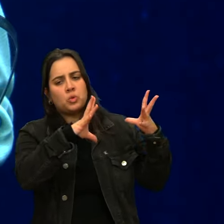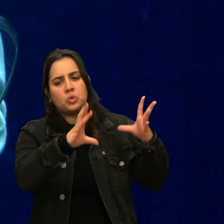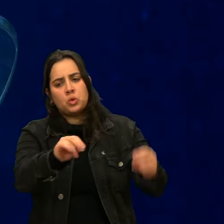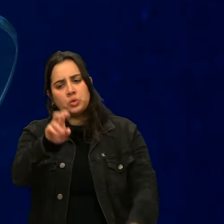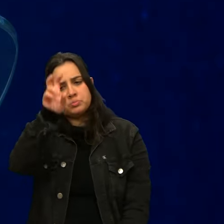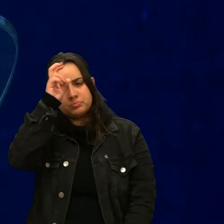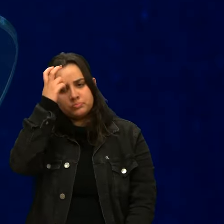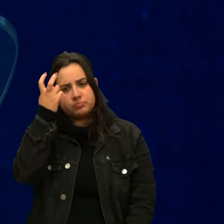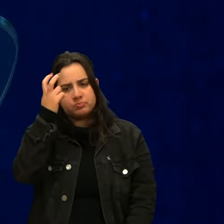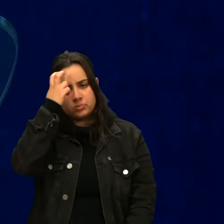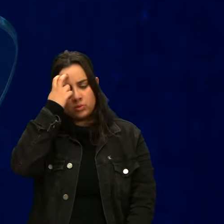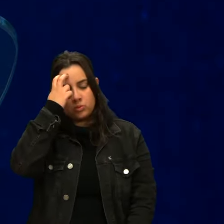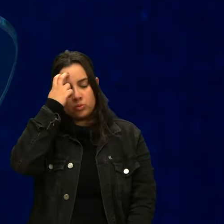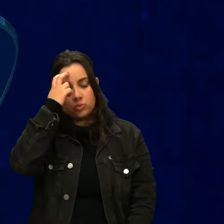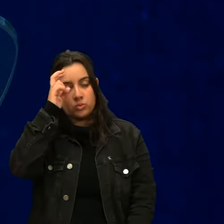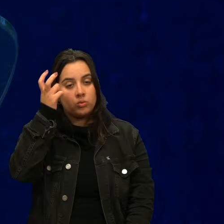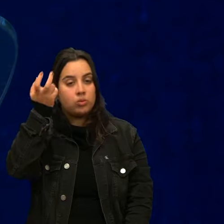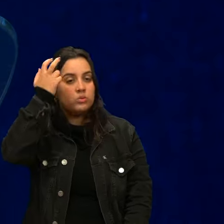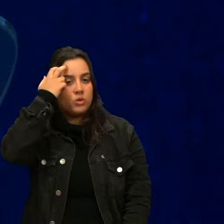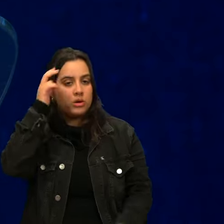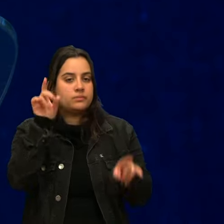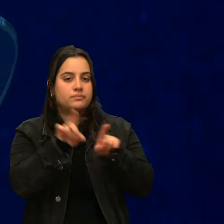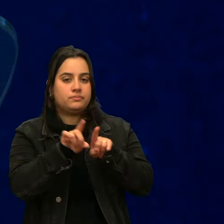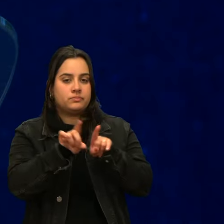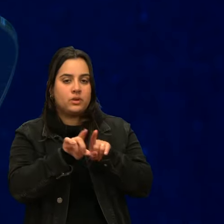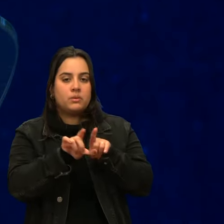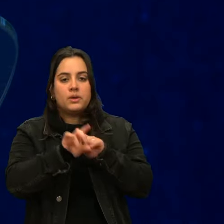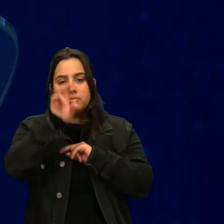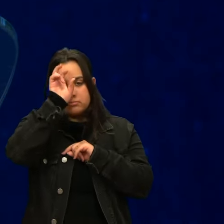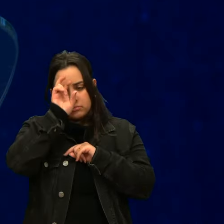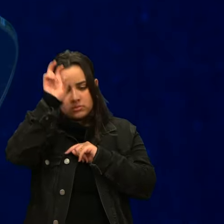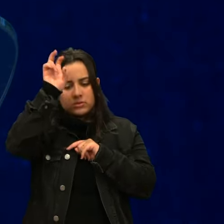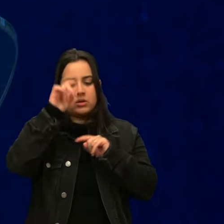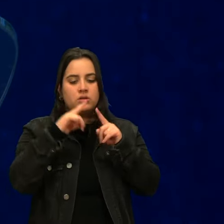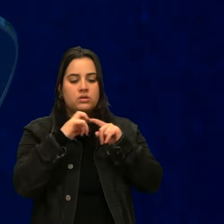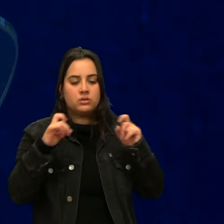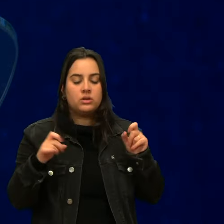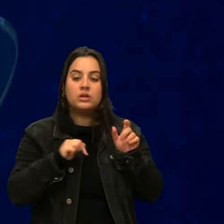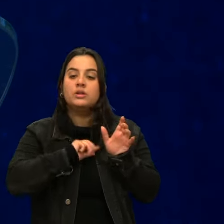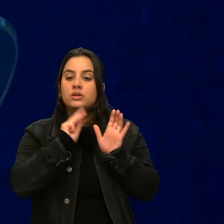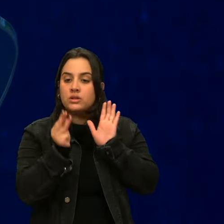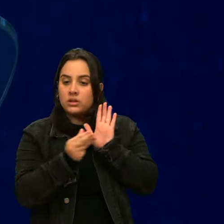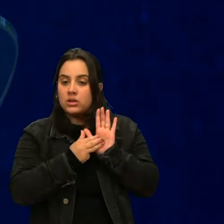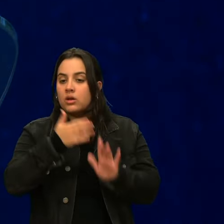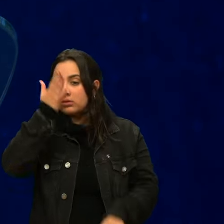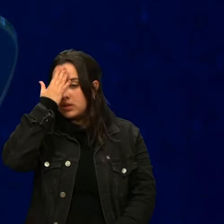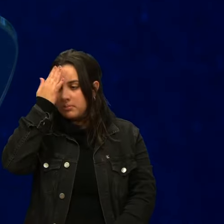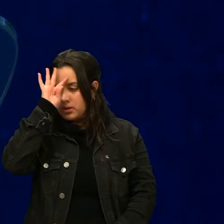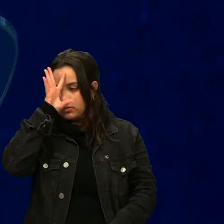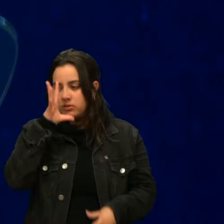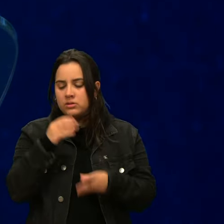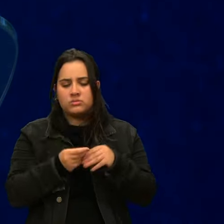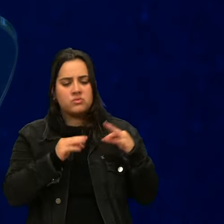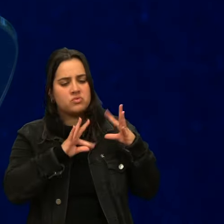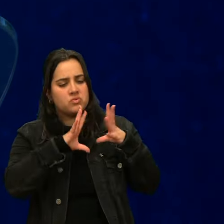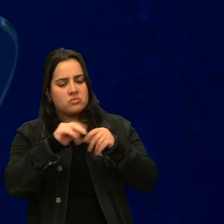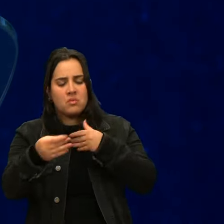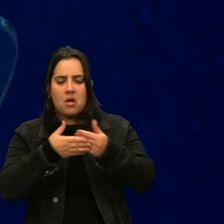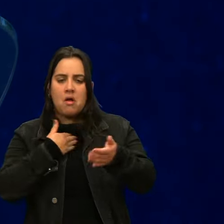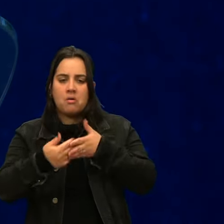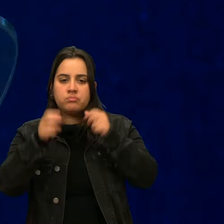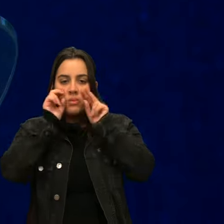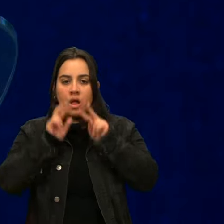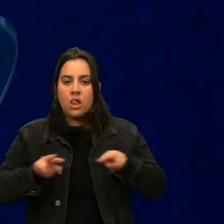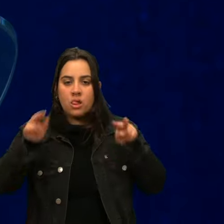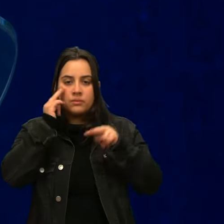ciência. E Daniel, além disso, sabia interpretar todo tipo de sonhos e visões. Ao final do tempo estabelecido pelo rei,